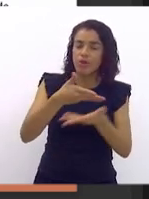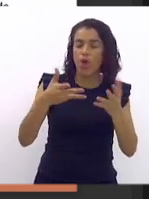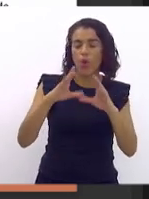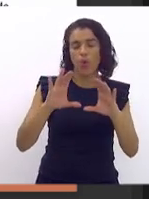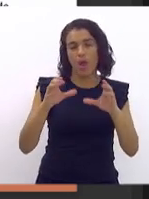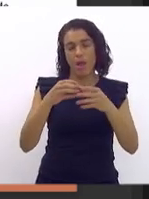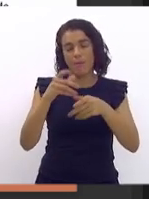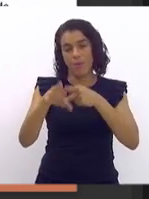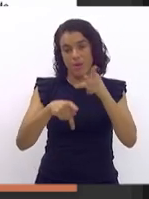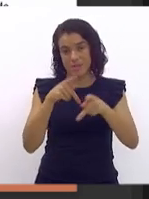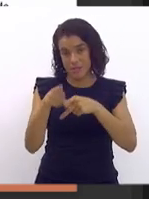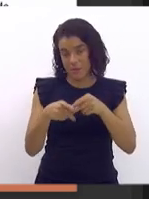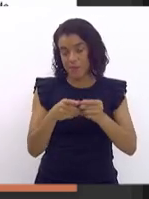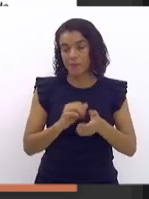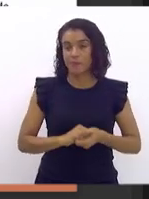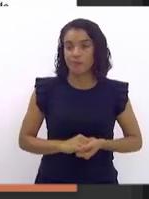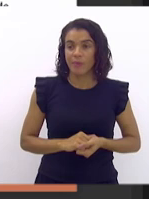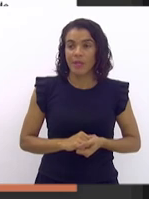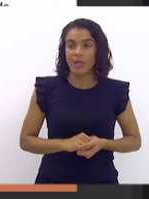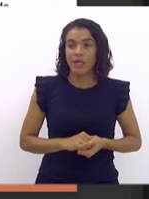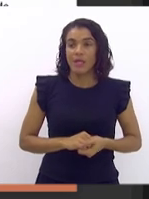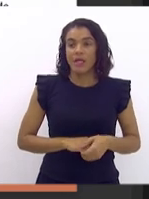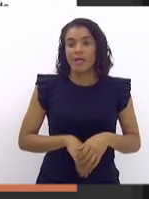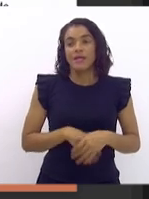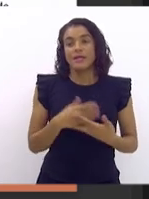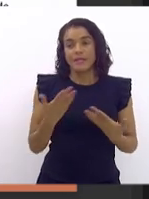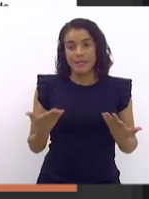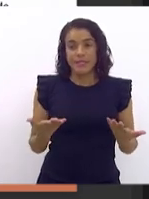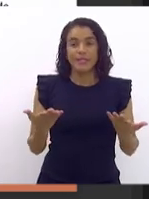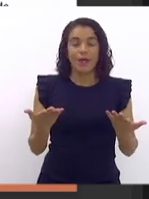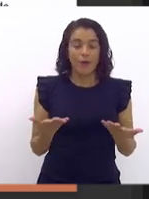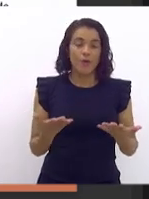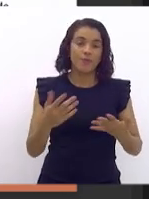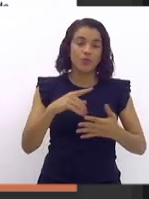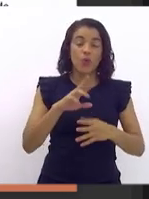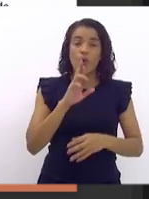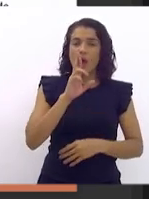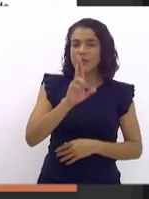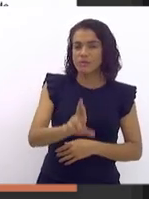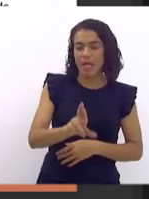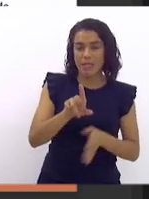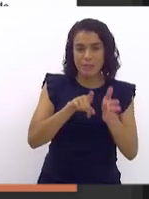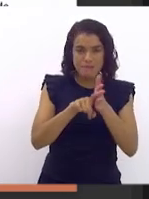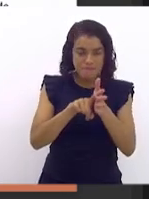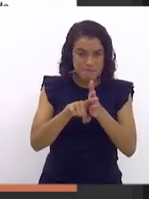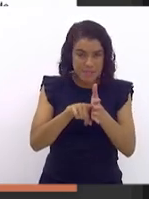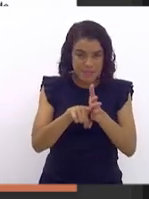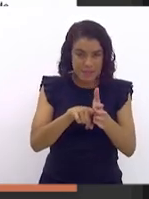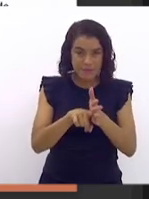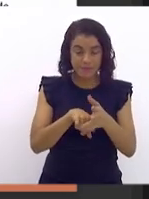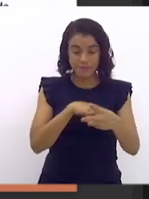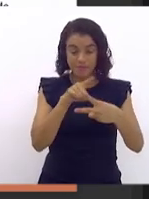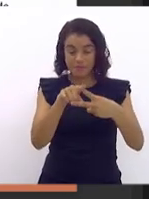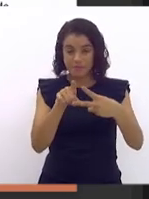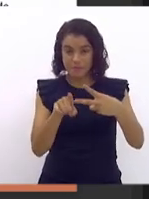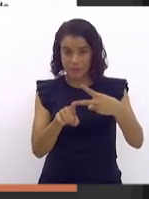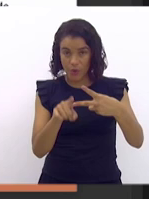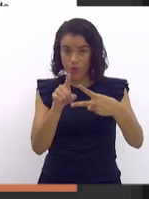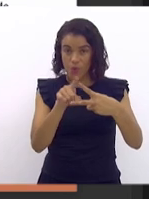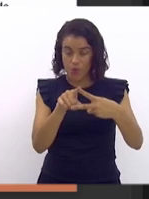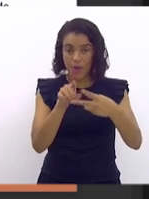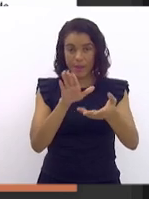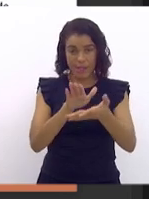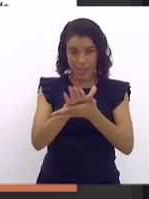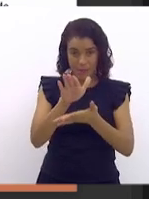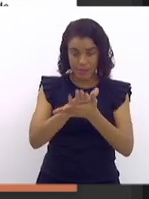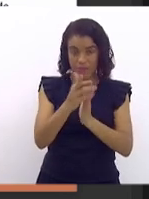identificado nessa análise dos processos. Por fim, então, o resultado dessa pesquisa vai contemplar duas fases. Uma que é a